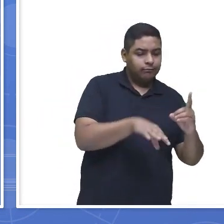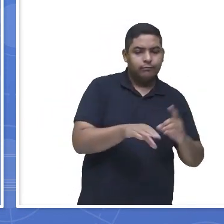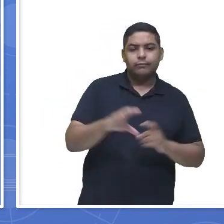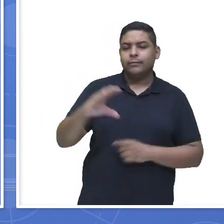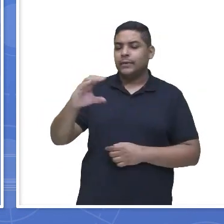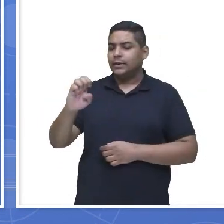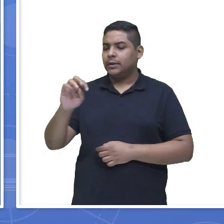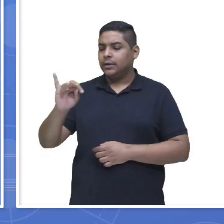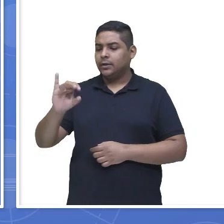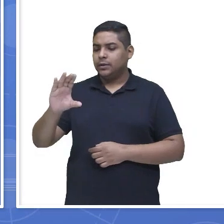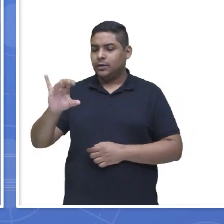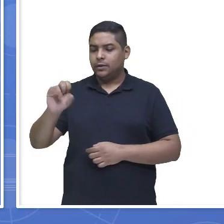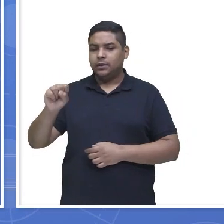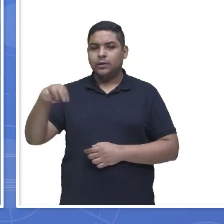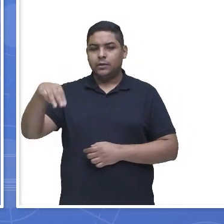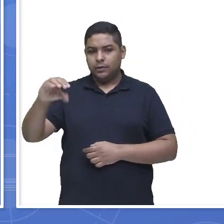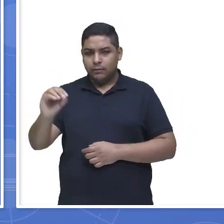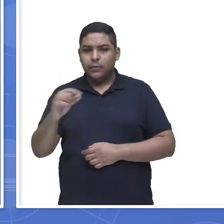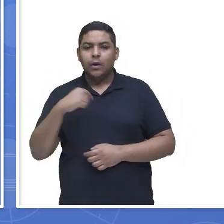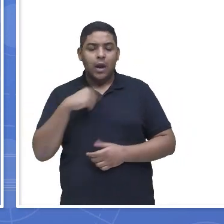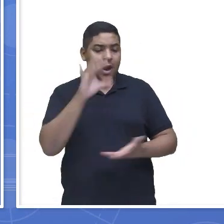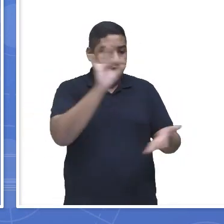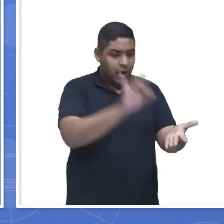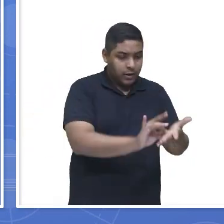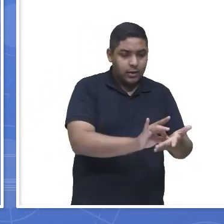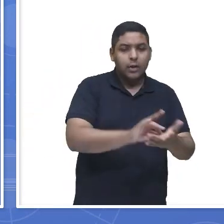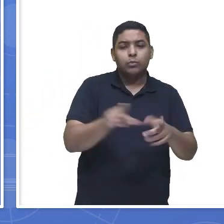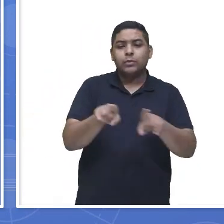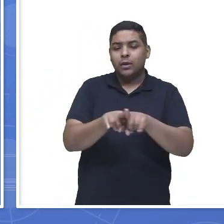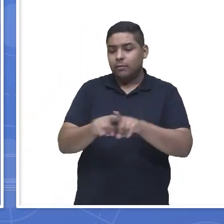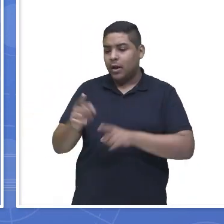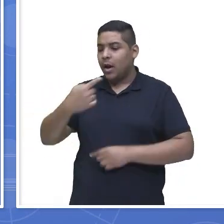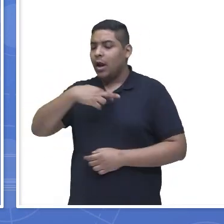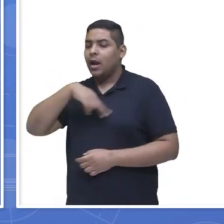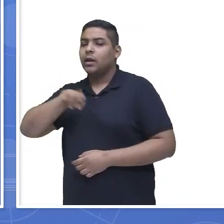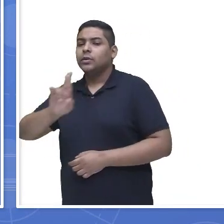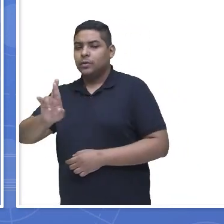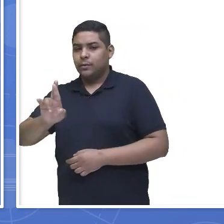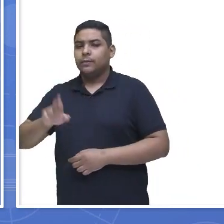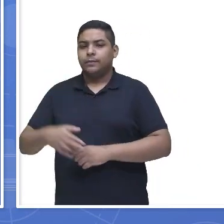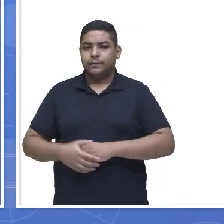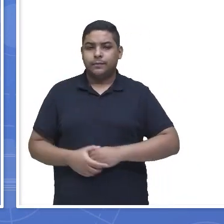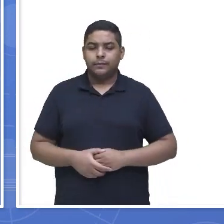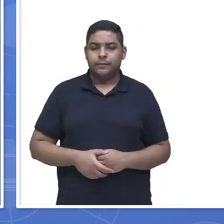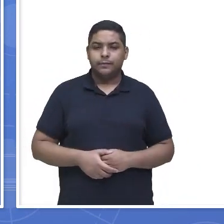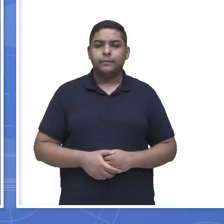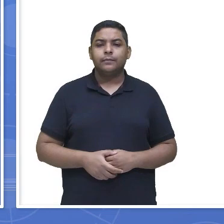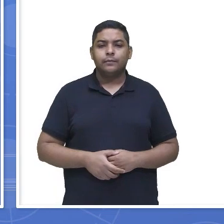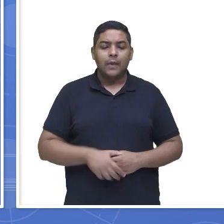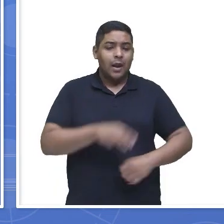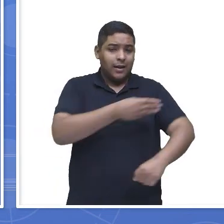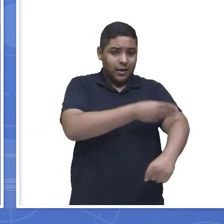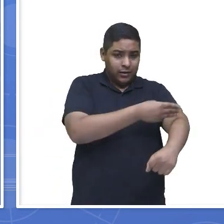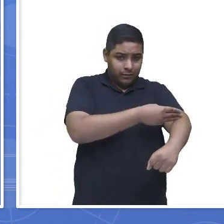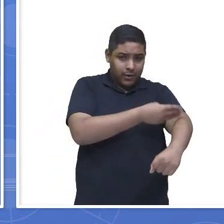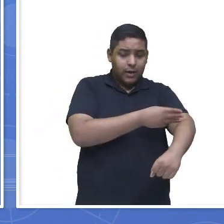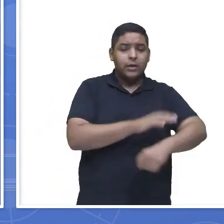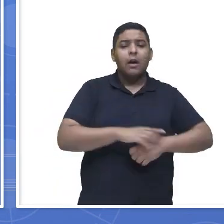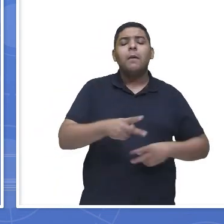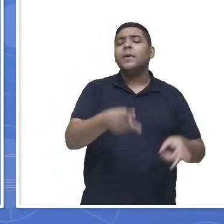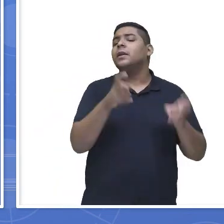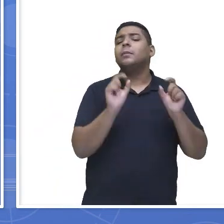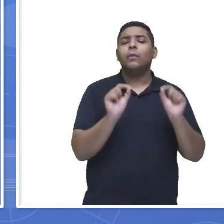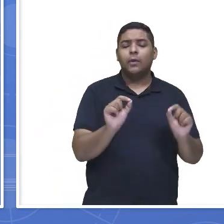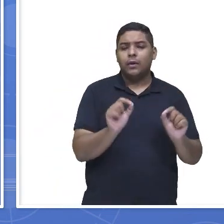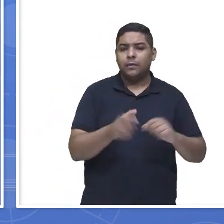não dizer, entre razão e a própria religião como um todo também, tá? Durante a Idade Média a gente vai perceber o quê?